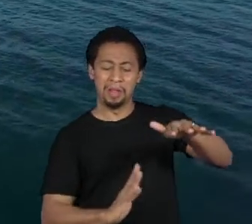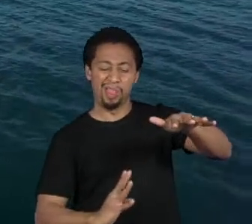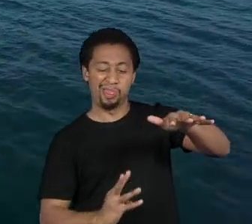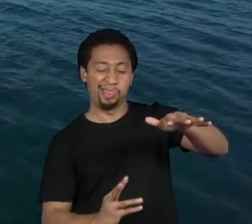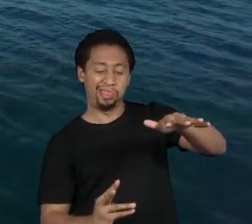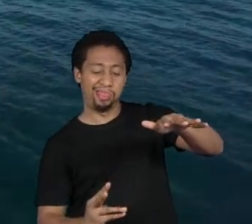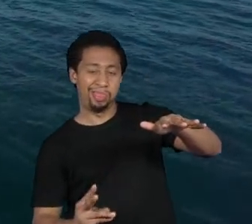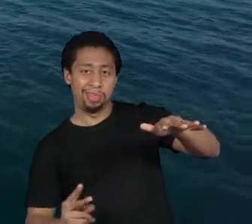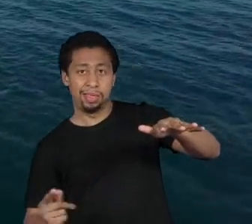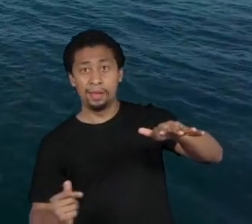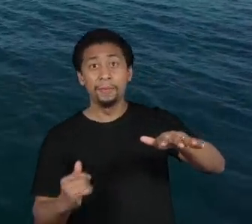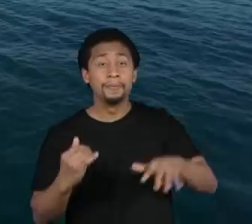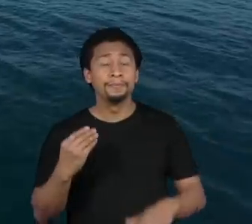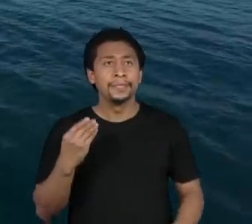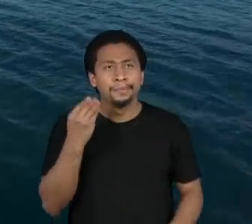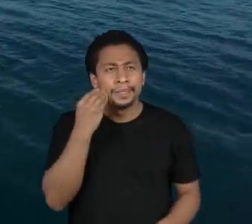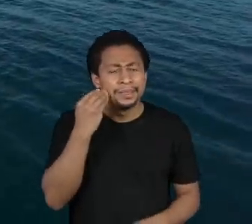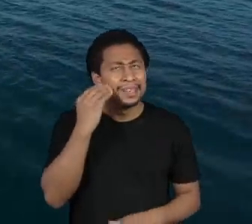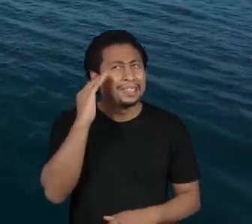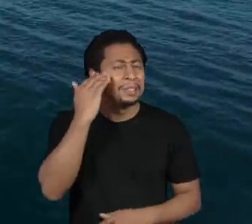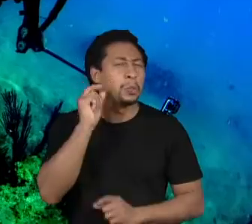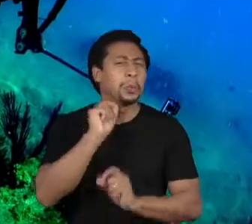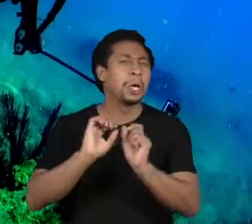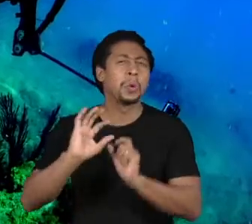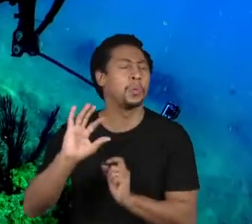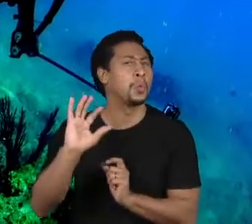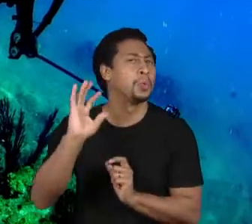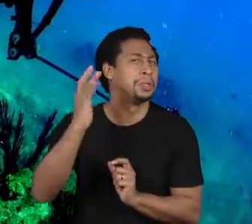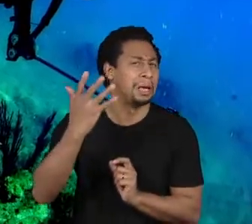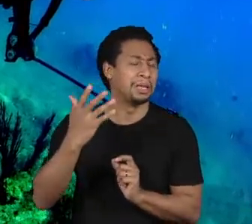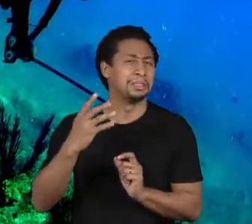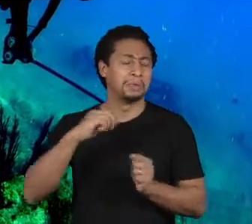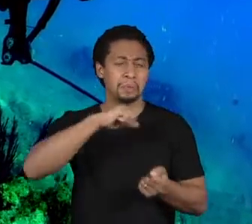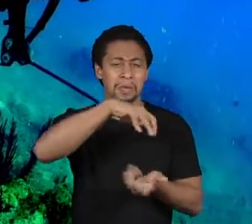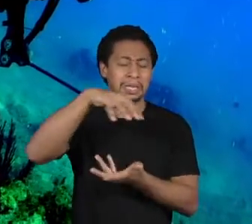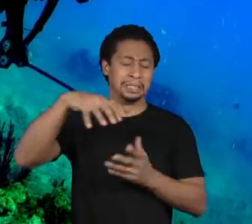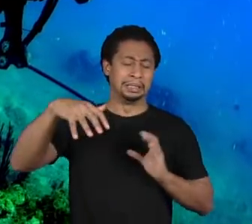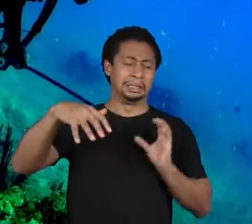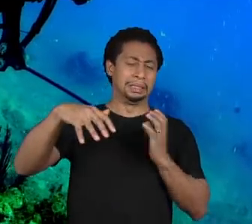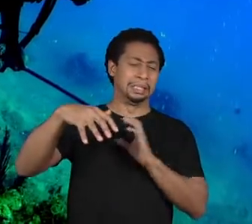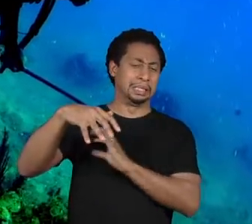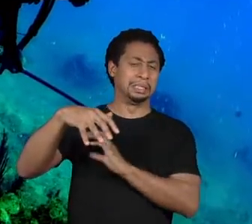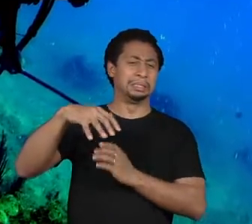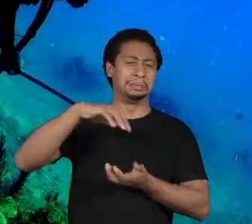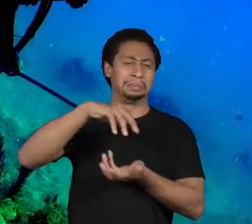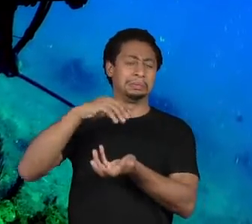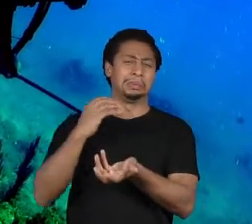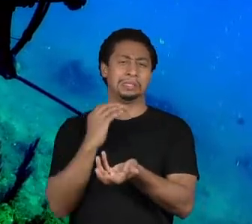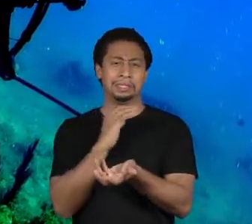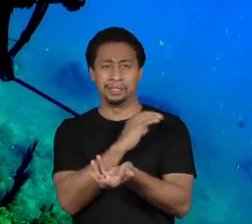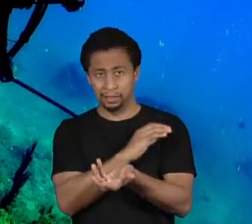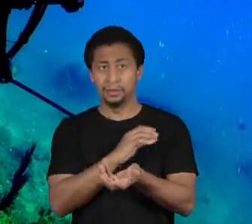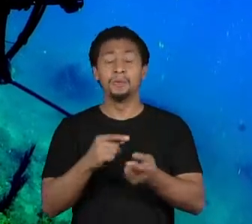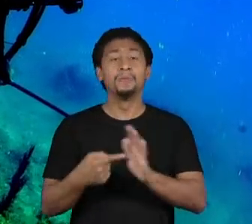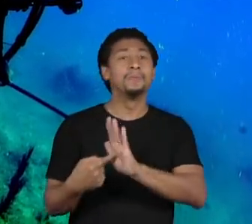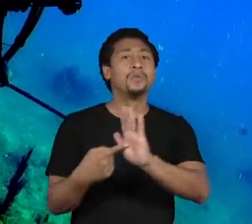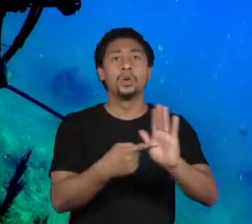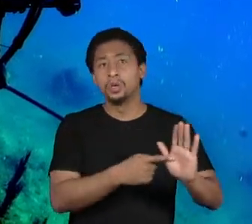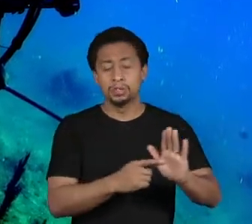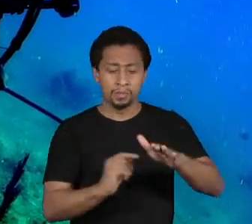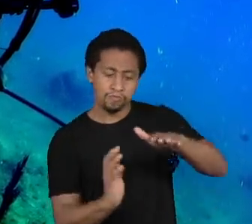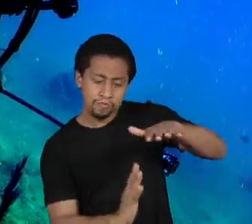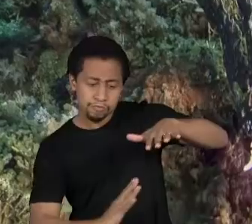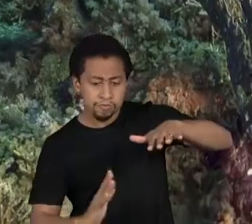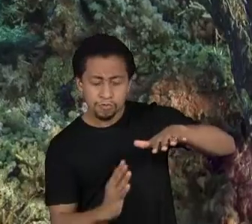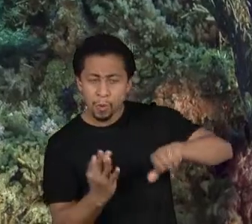os efeitos do aquecimento do planeta nos corais, o biólogo Samuel de Faria, do Centro de Biologia Marinha da Universidade